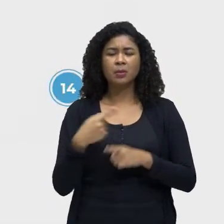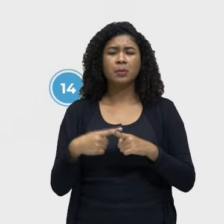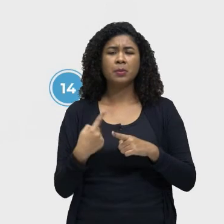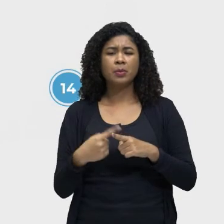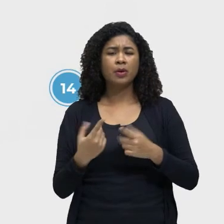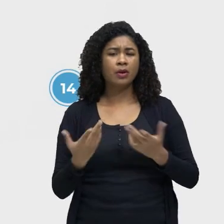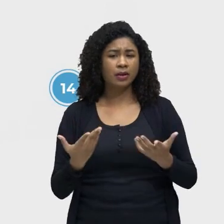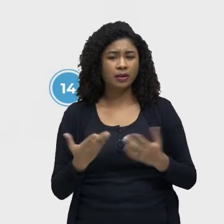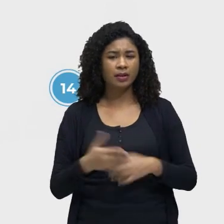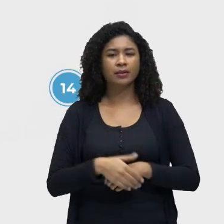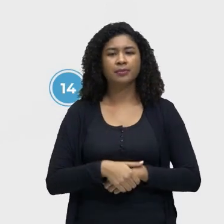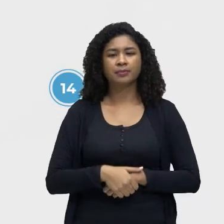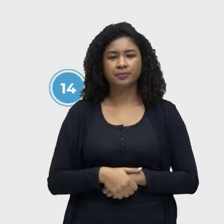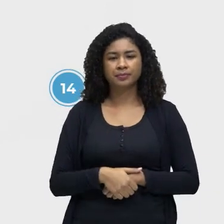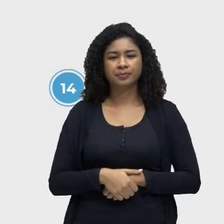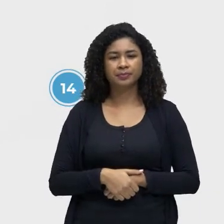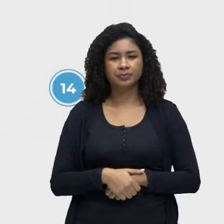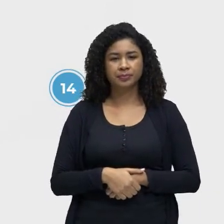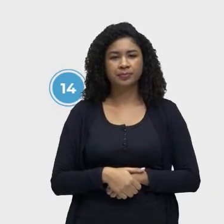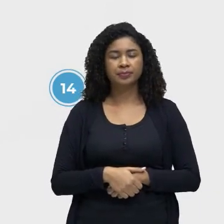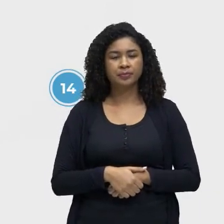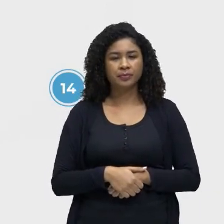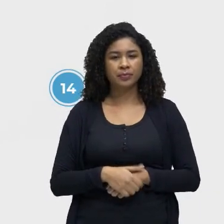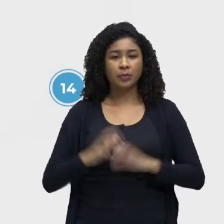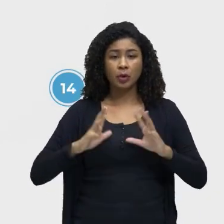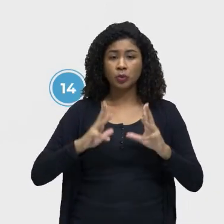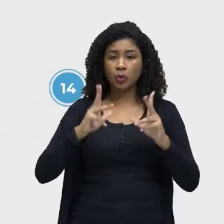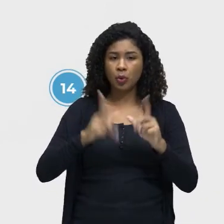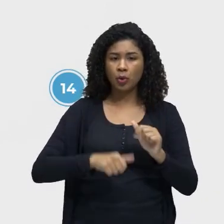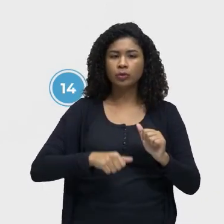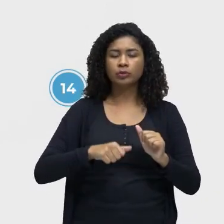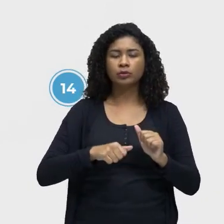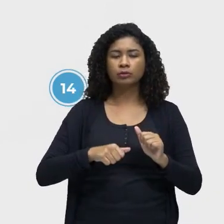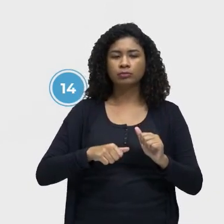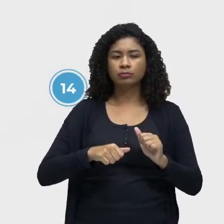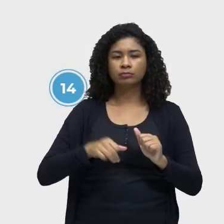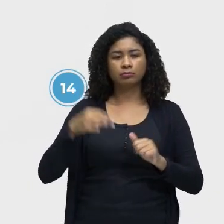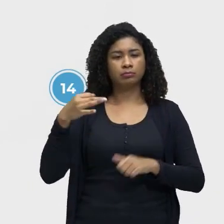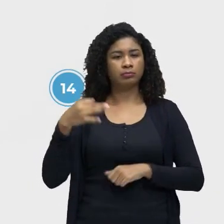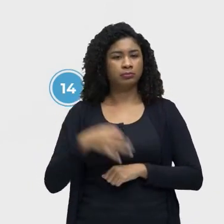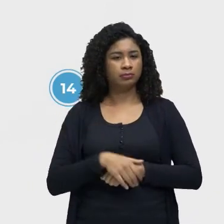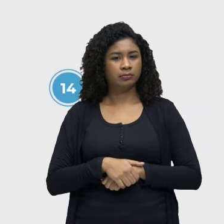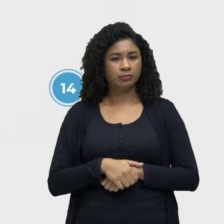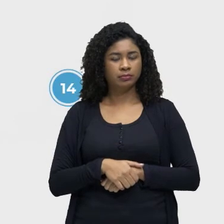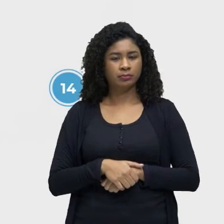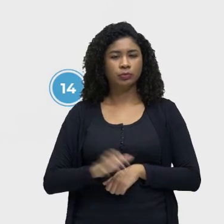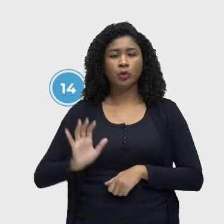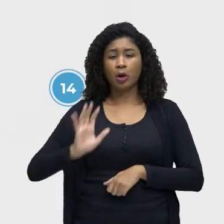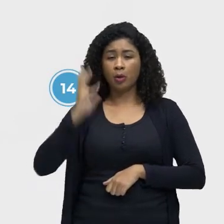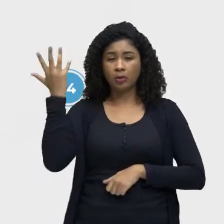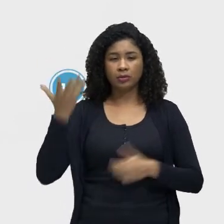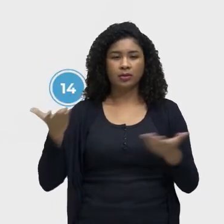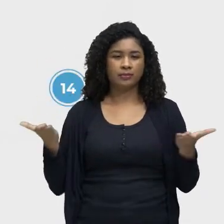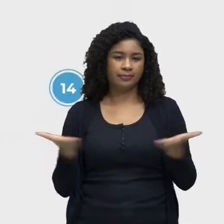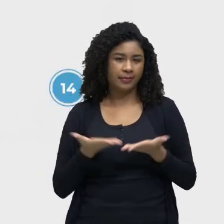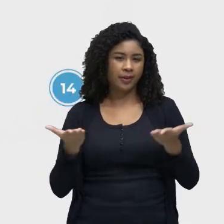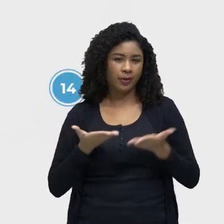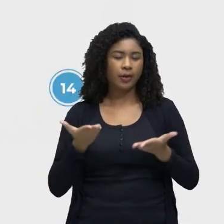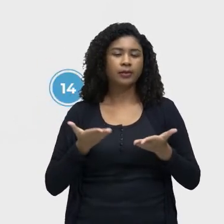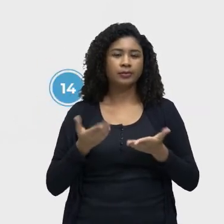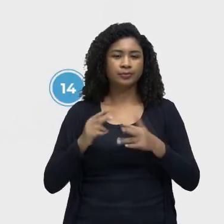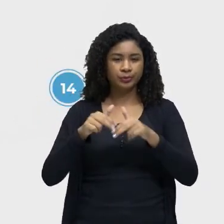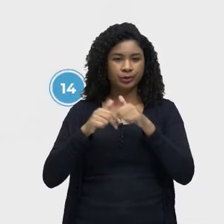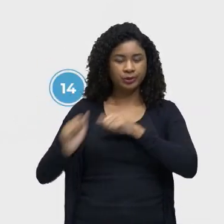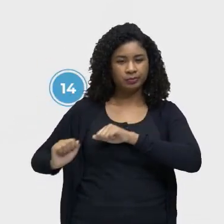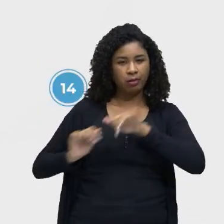com exceto, né, todas as outras alternativas estão apresentando o que está ocorrendo devido a esse movimento